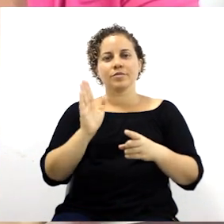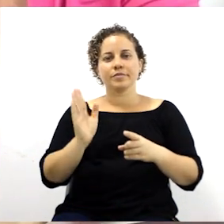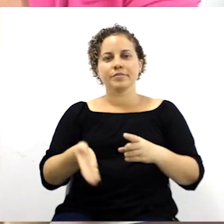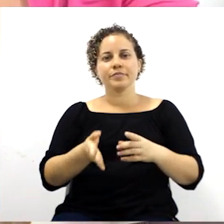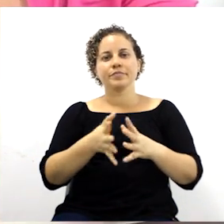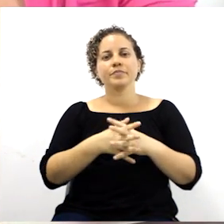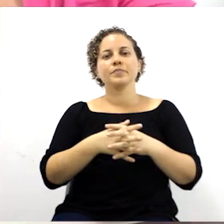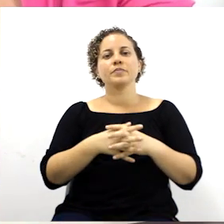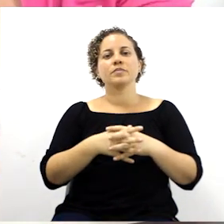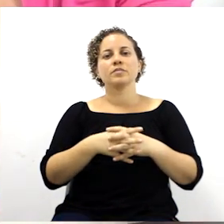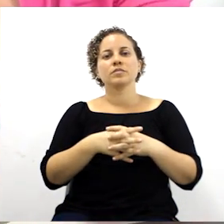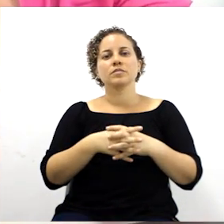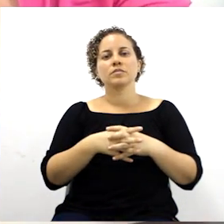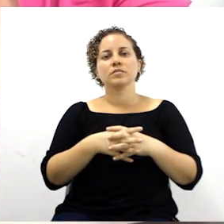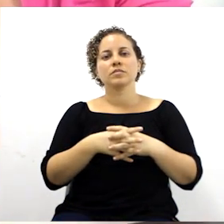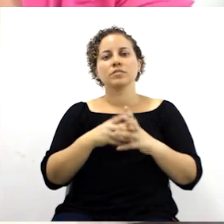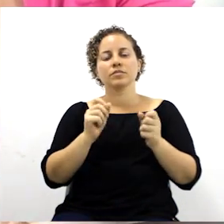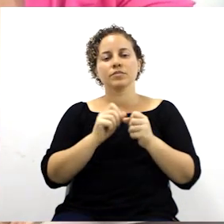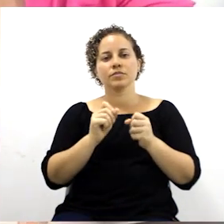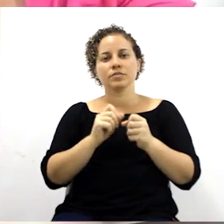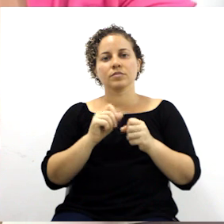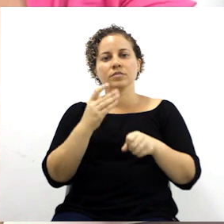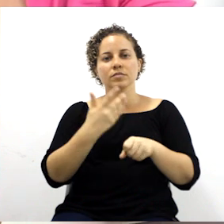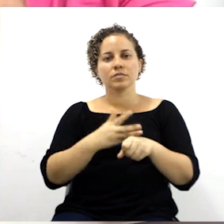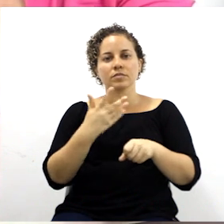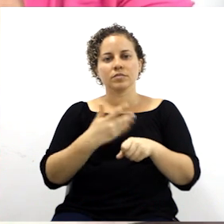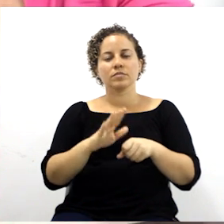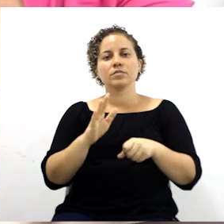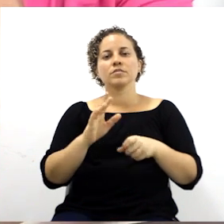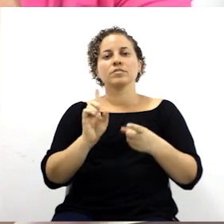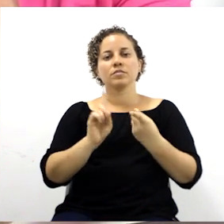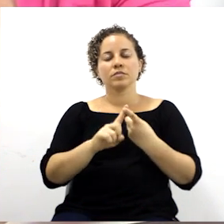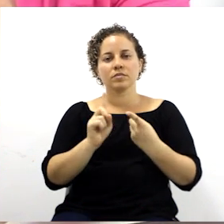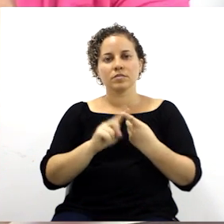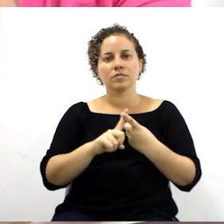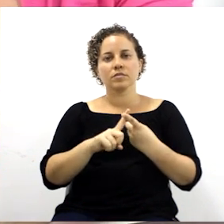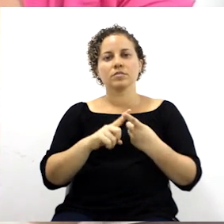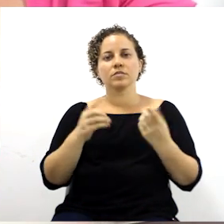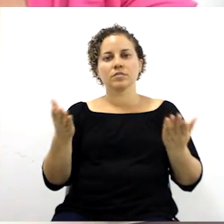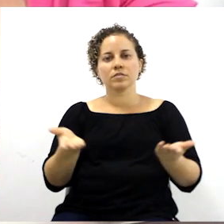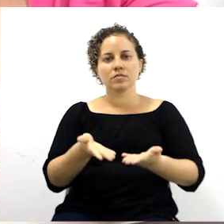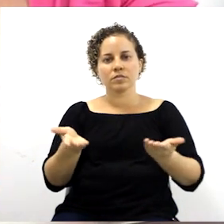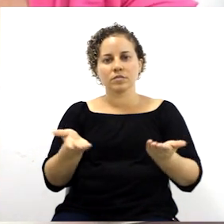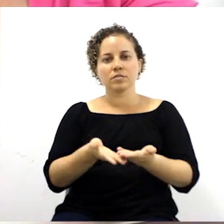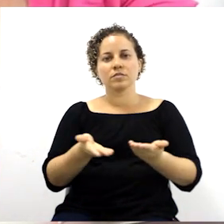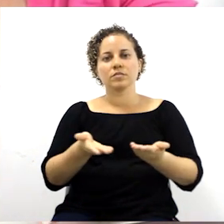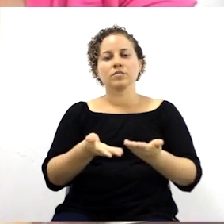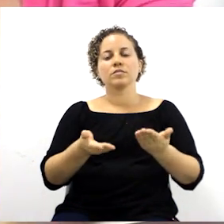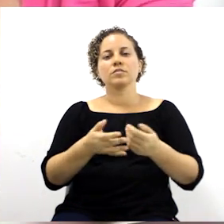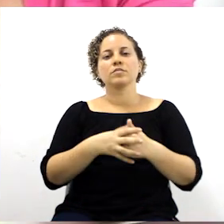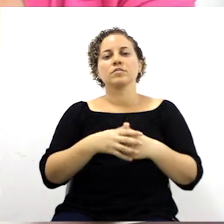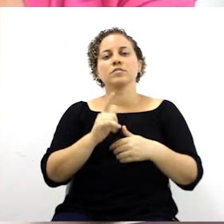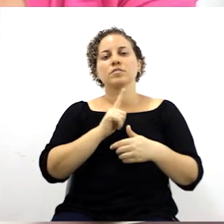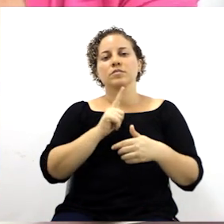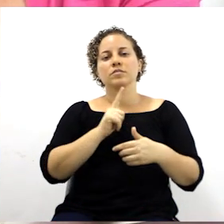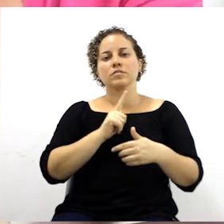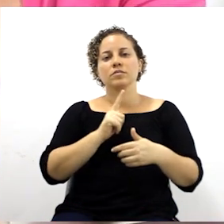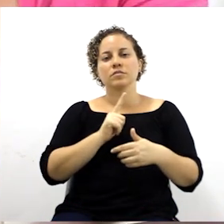você pode, a partir daí, sair aperfeiçoando e trazendo para a sua realidade. Então, nós temos